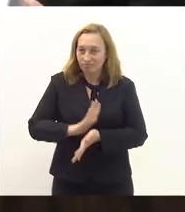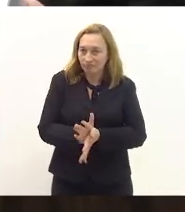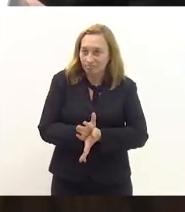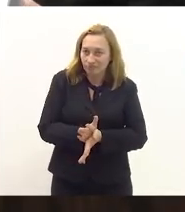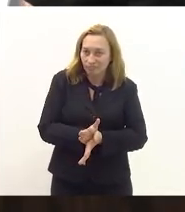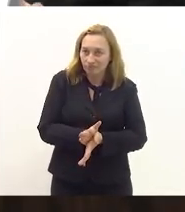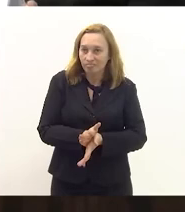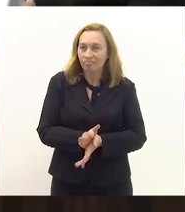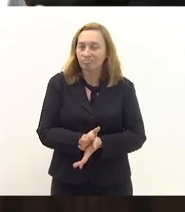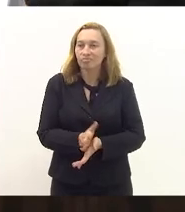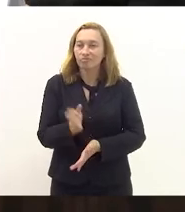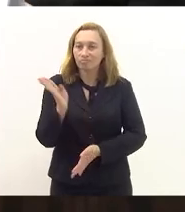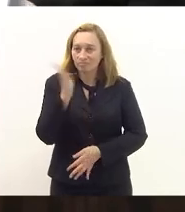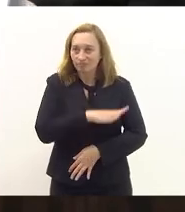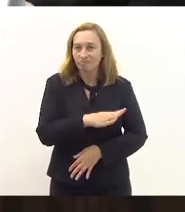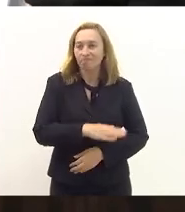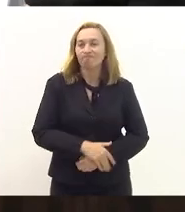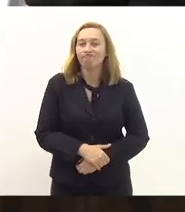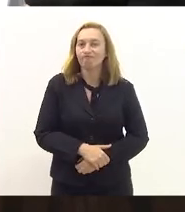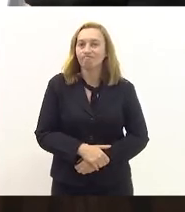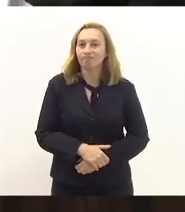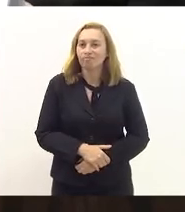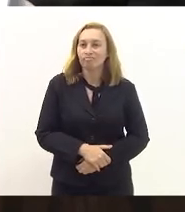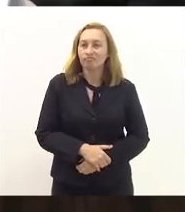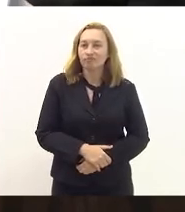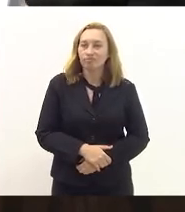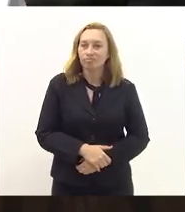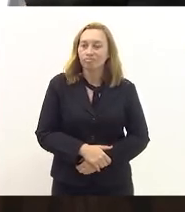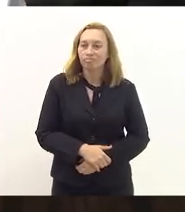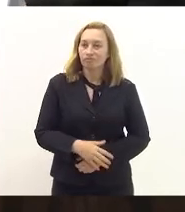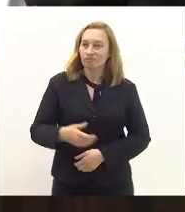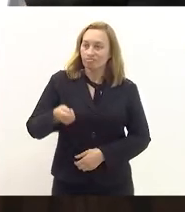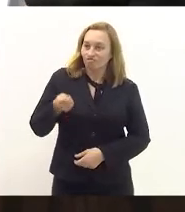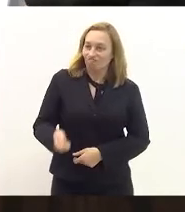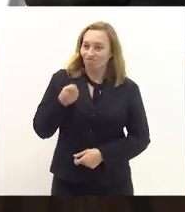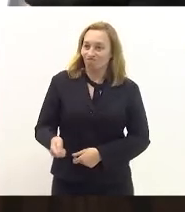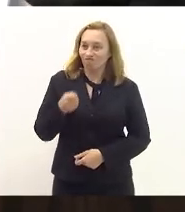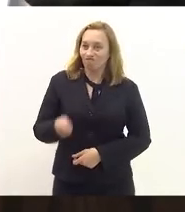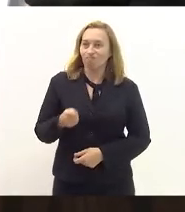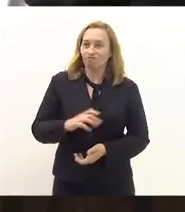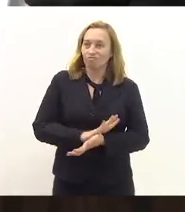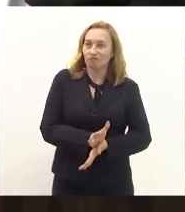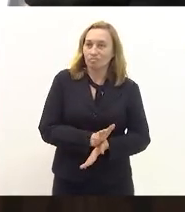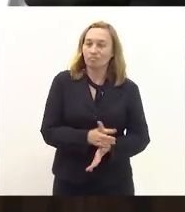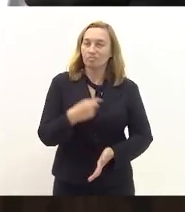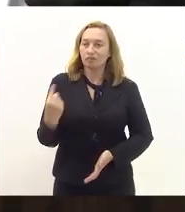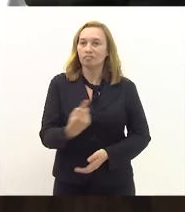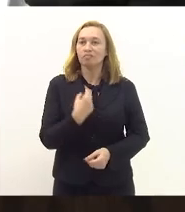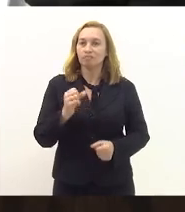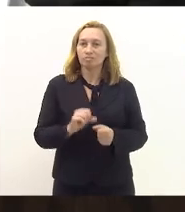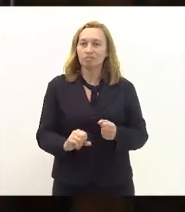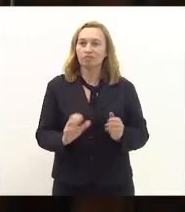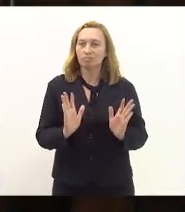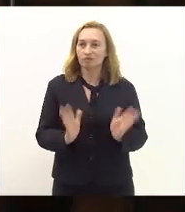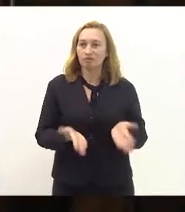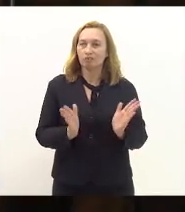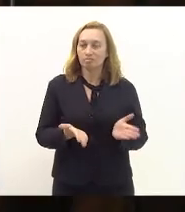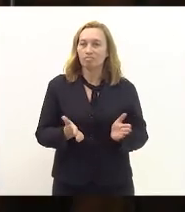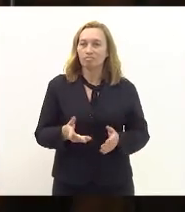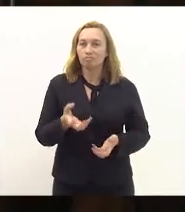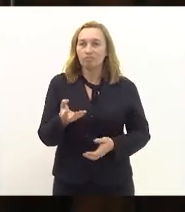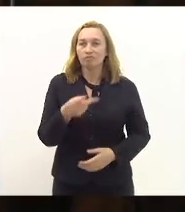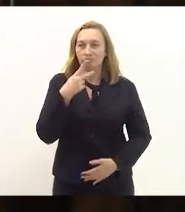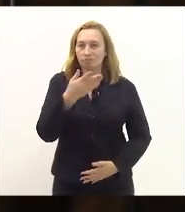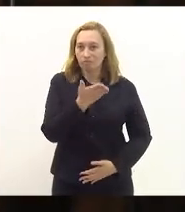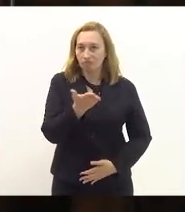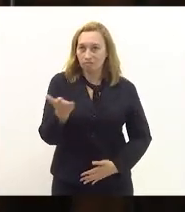da serpente, os filhotes da ditadura, e é isso que nós vamos fazer. E eu quero dizer a